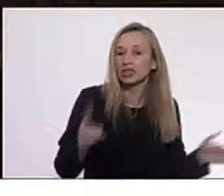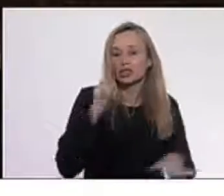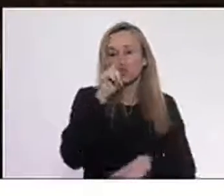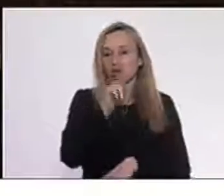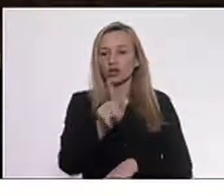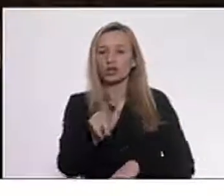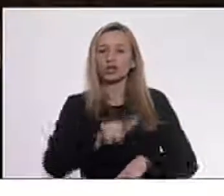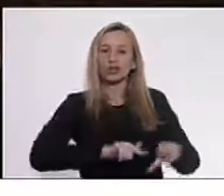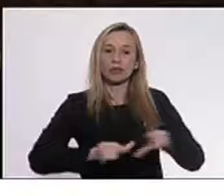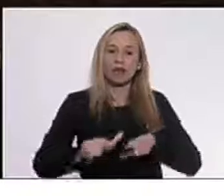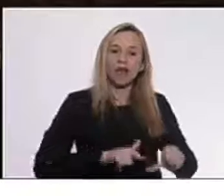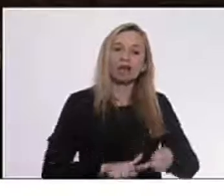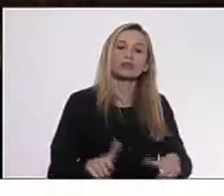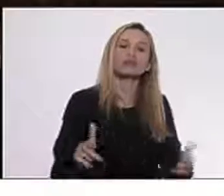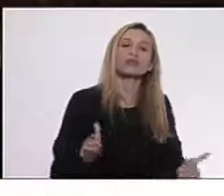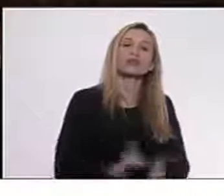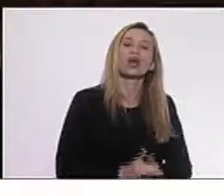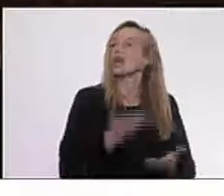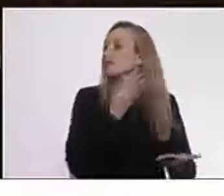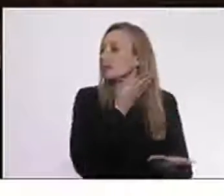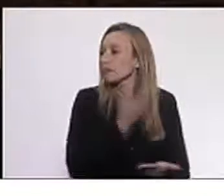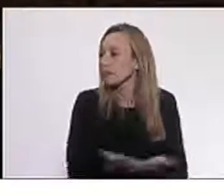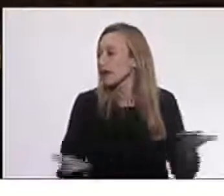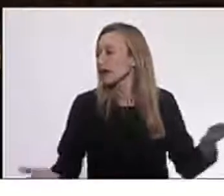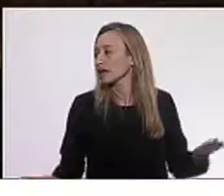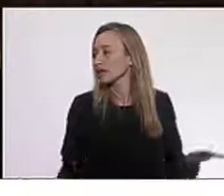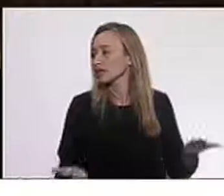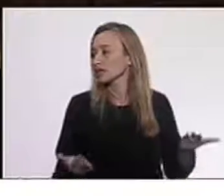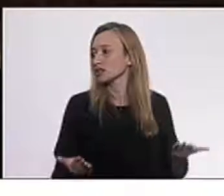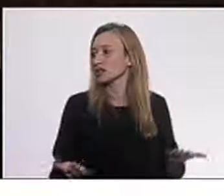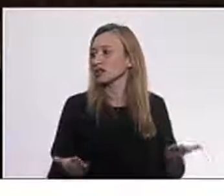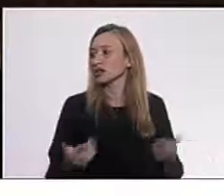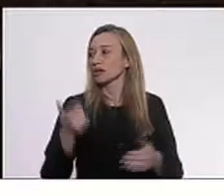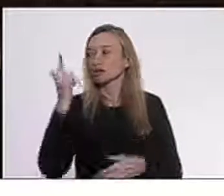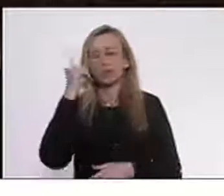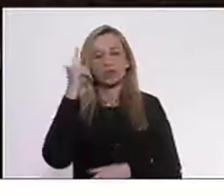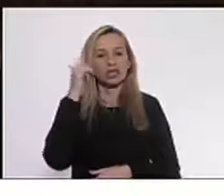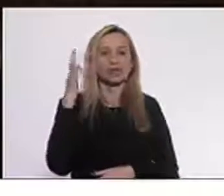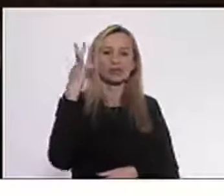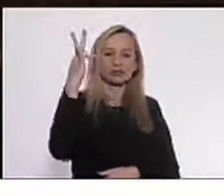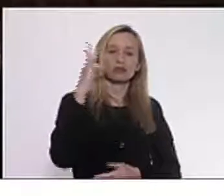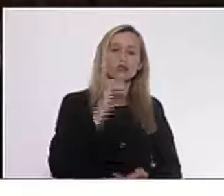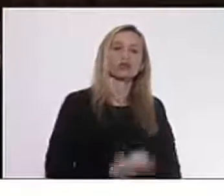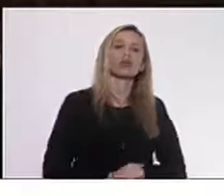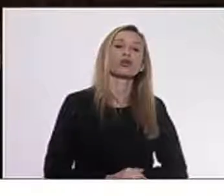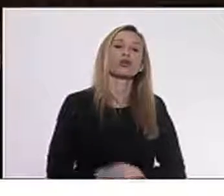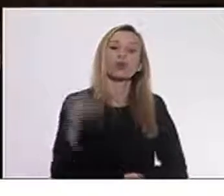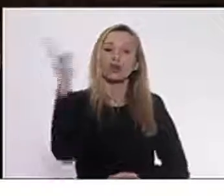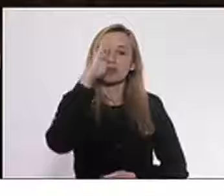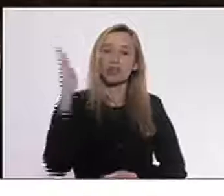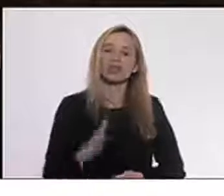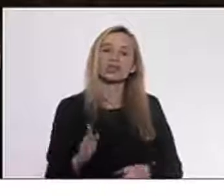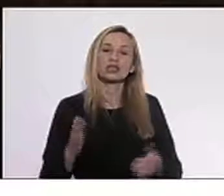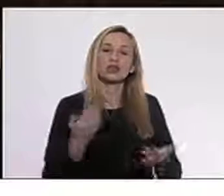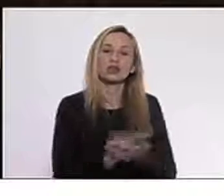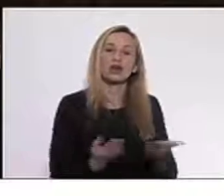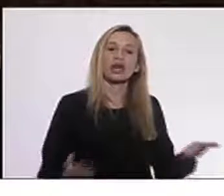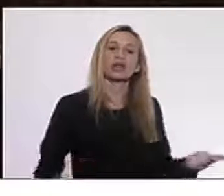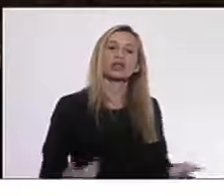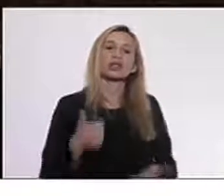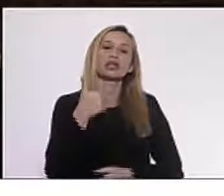de trabalho, a gente perde perspectiva de futuro. Veja, o Brasil perde cerca